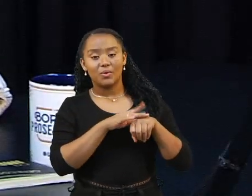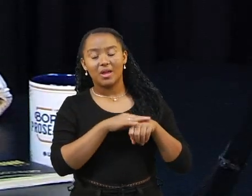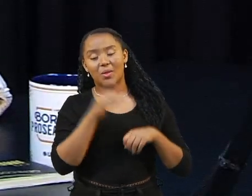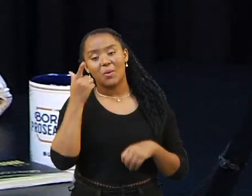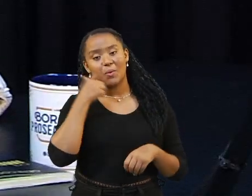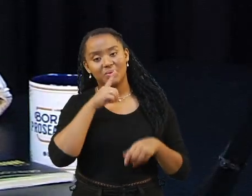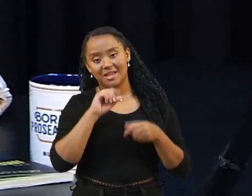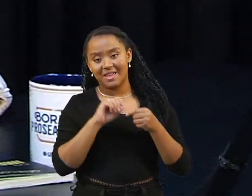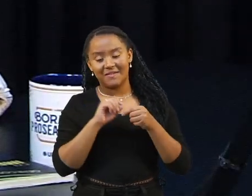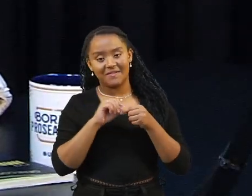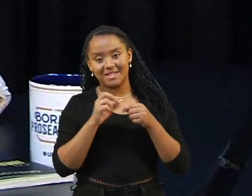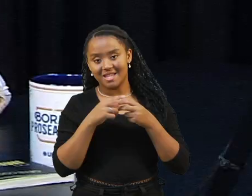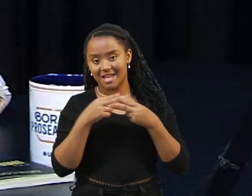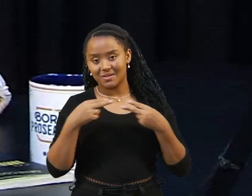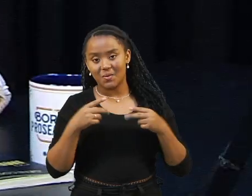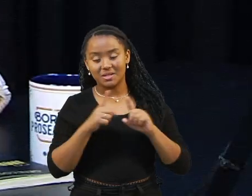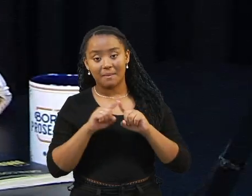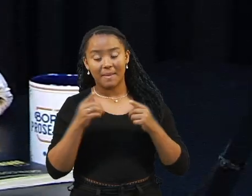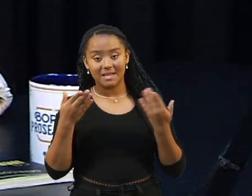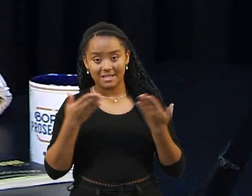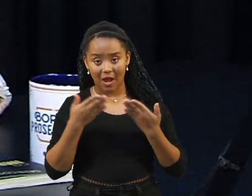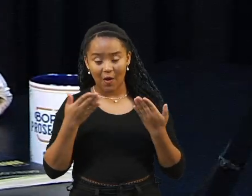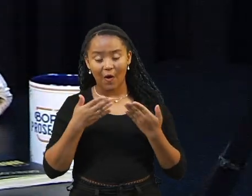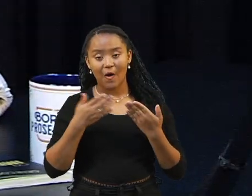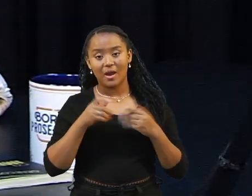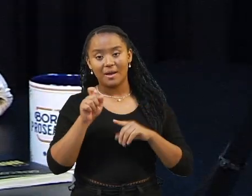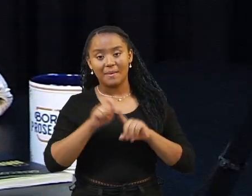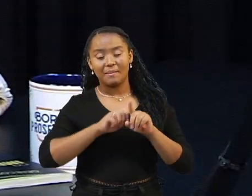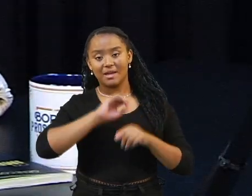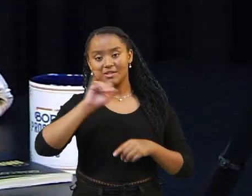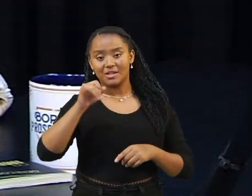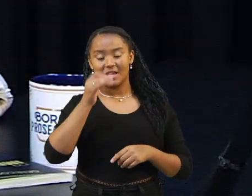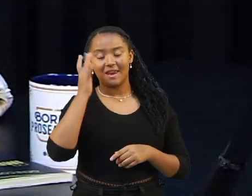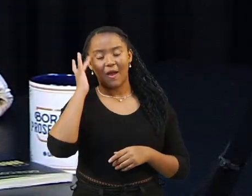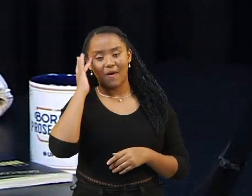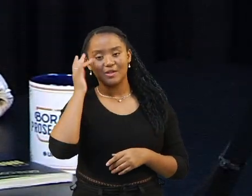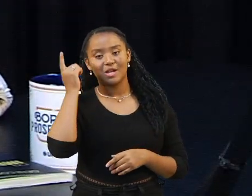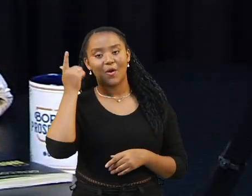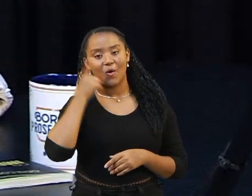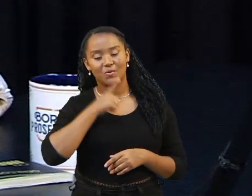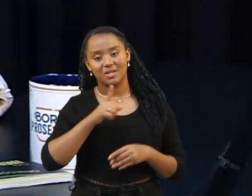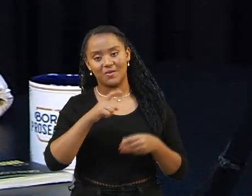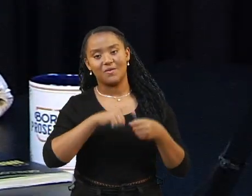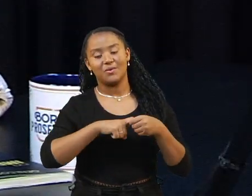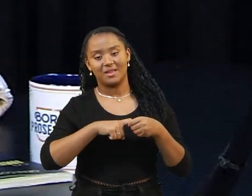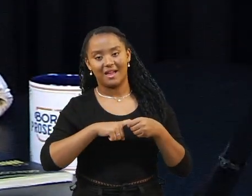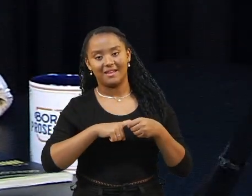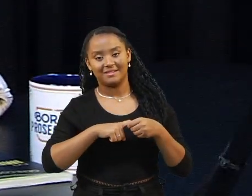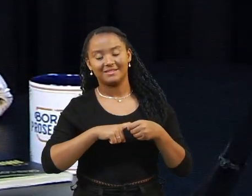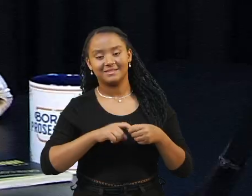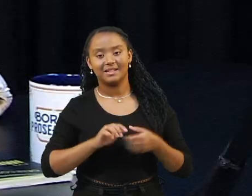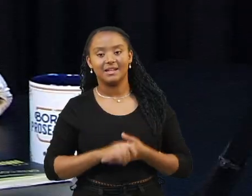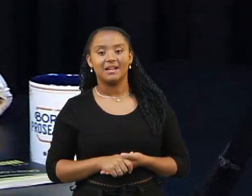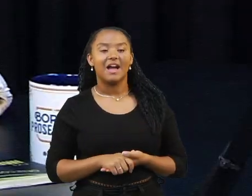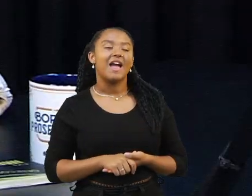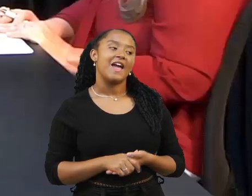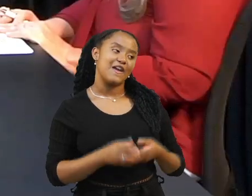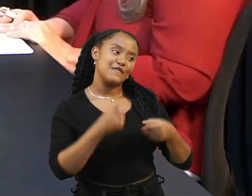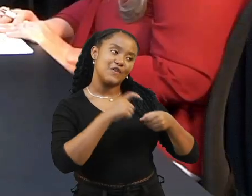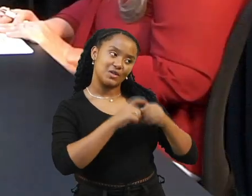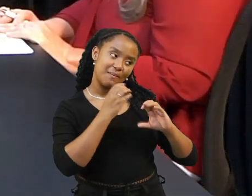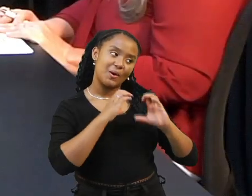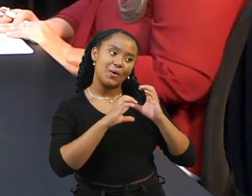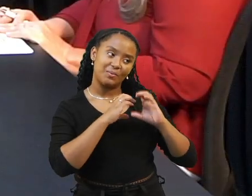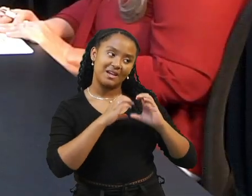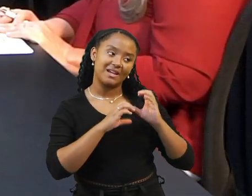muita coisa. Aí agora, possivelmente agora em janeiro, eu retomo tudo de novo. Deus quiser, volta